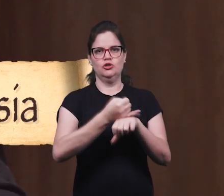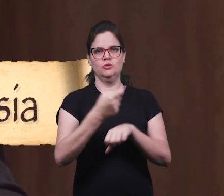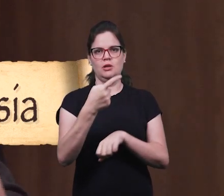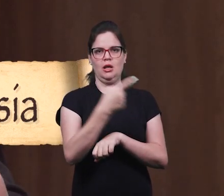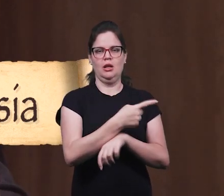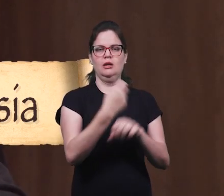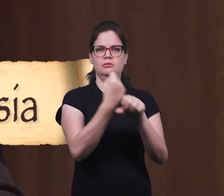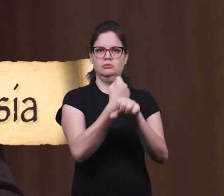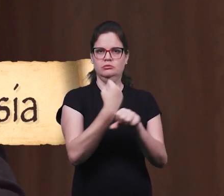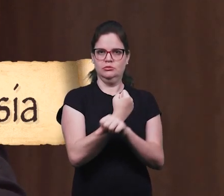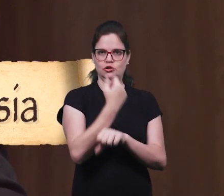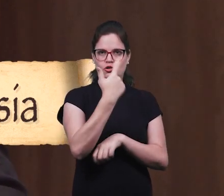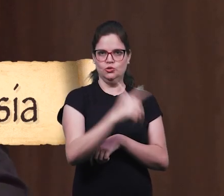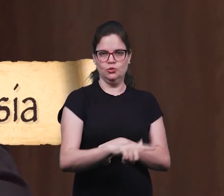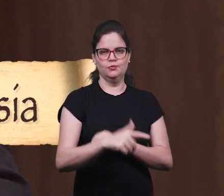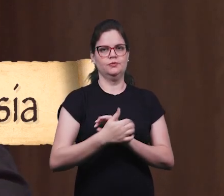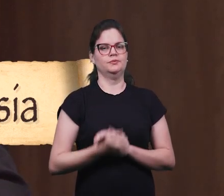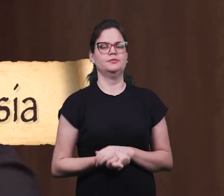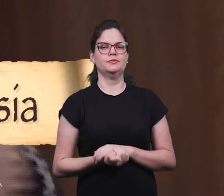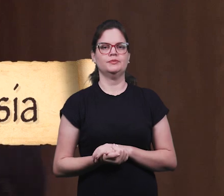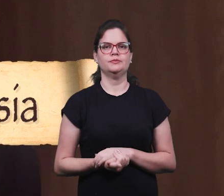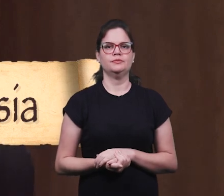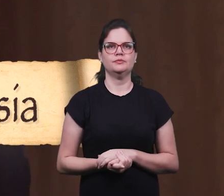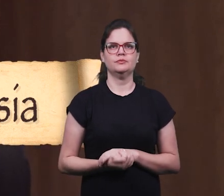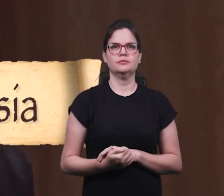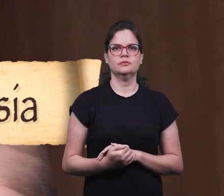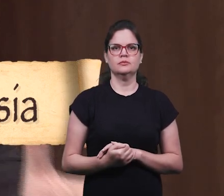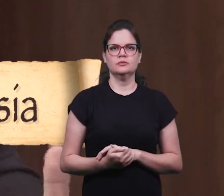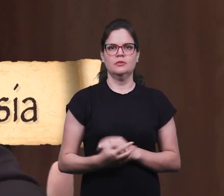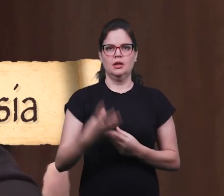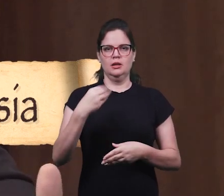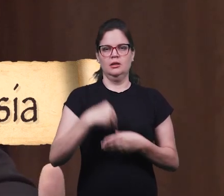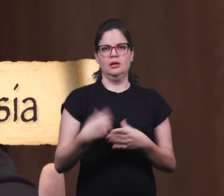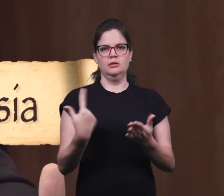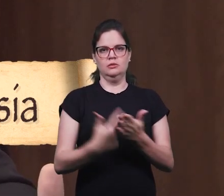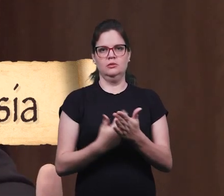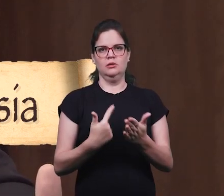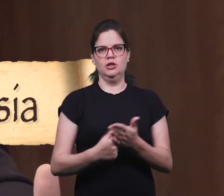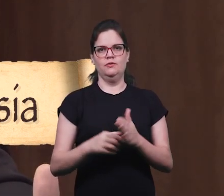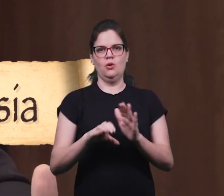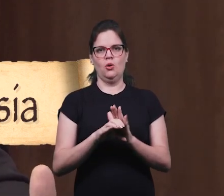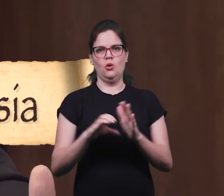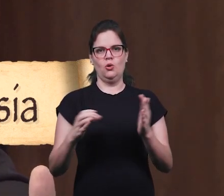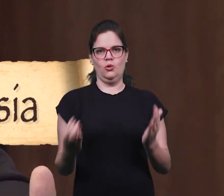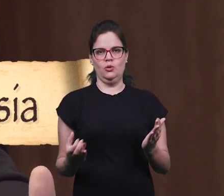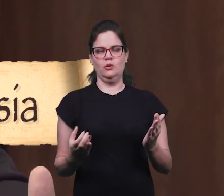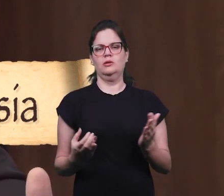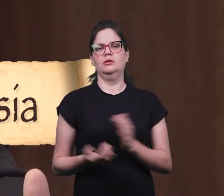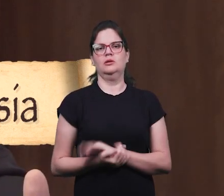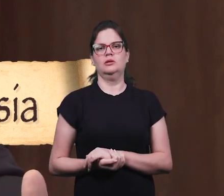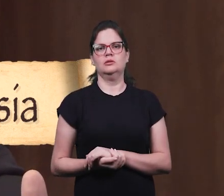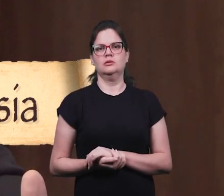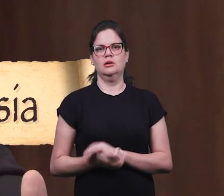Iria reconstruir a cidade. Ciro fala de si próprio. O livro de Crônicas termina com a